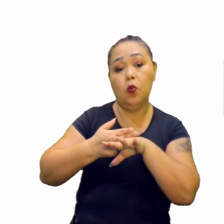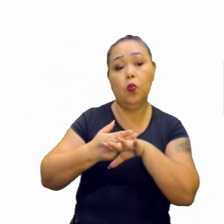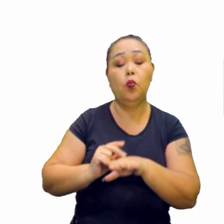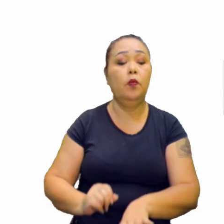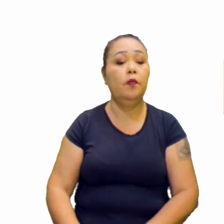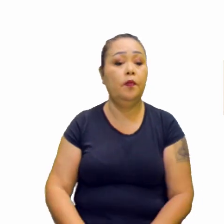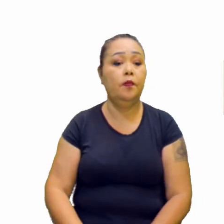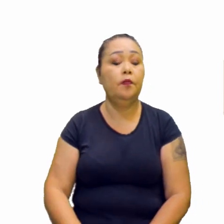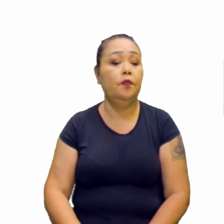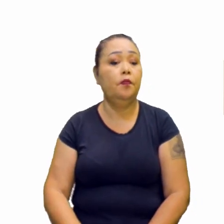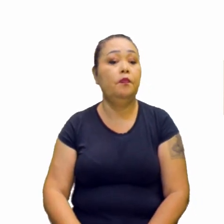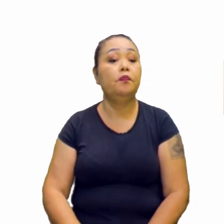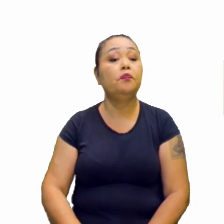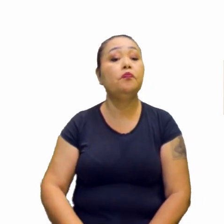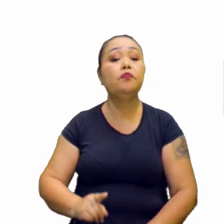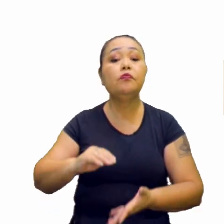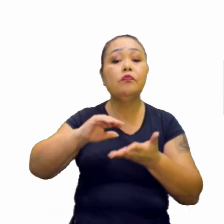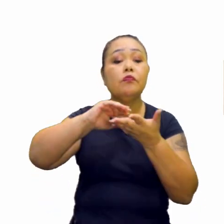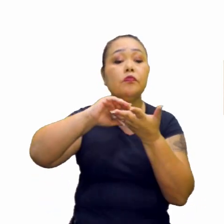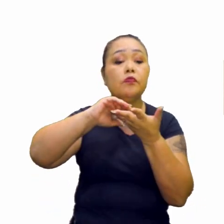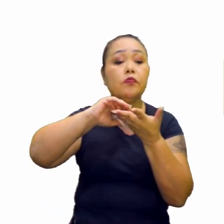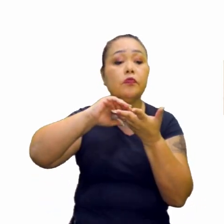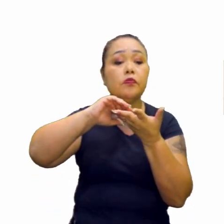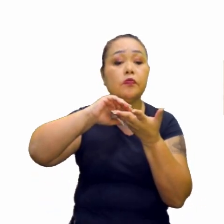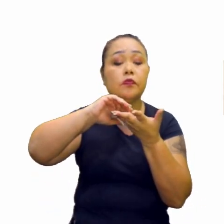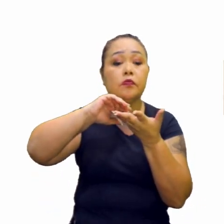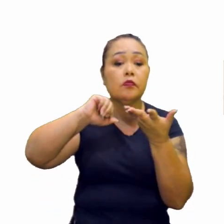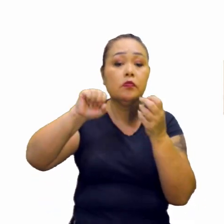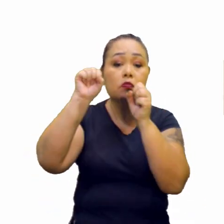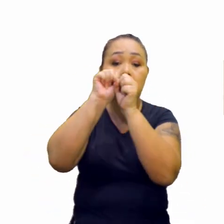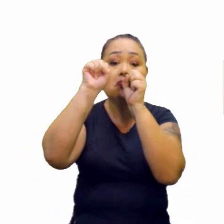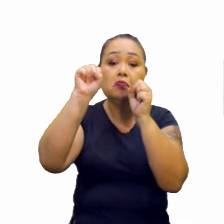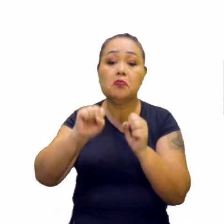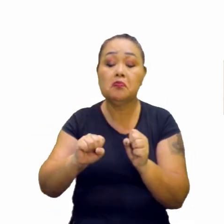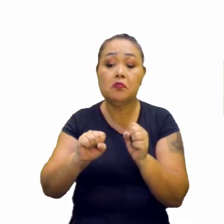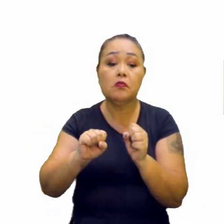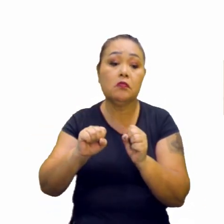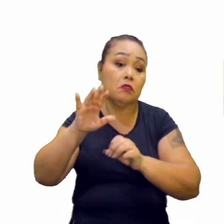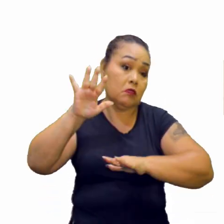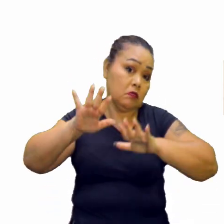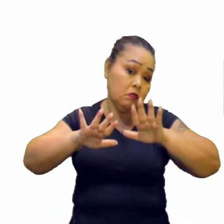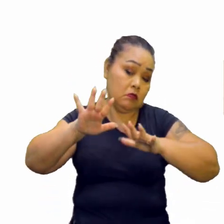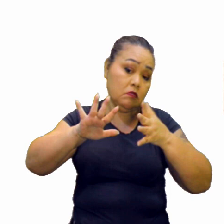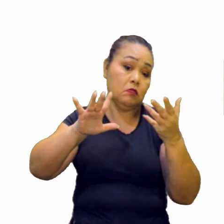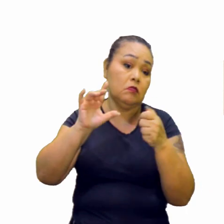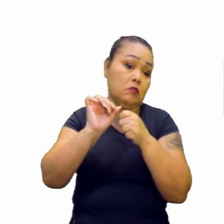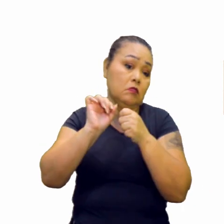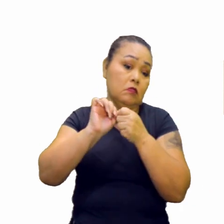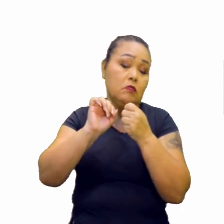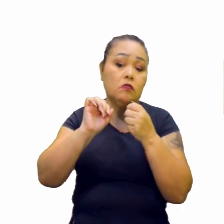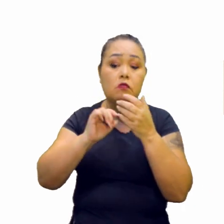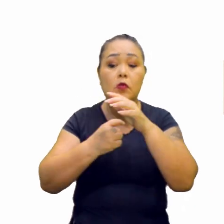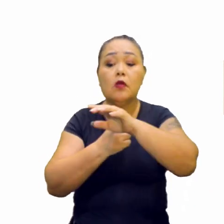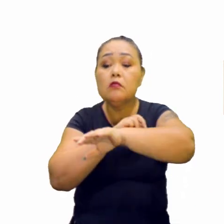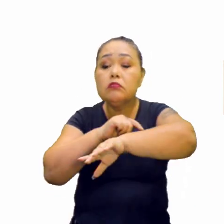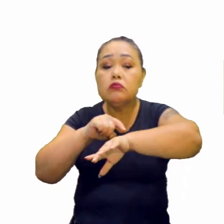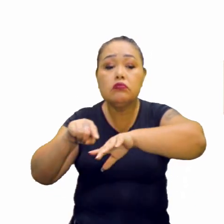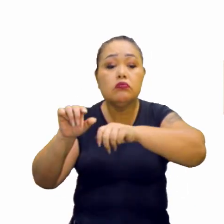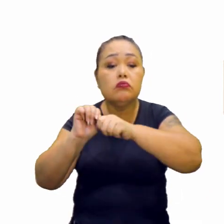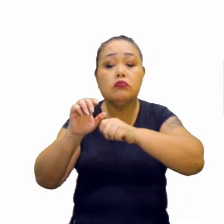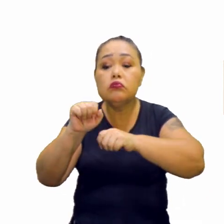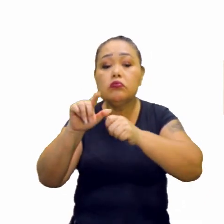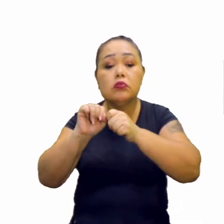E eliminação, né, de sistemas que são pendentes. Cultivo, característica do solo, influência climática e